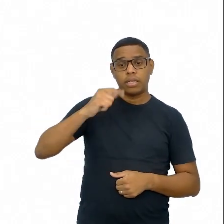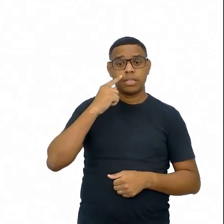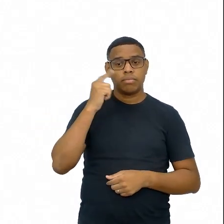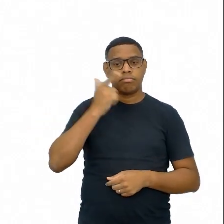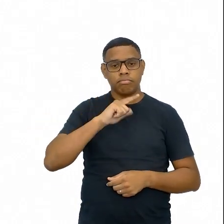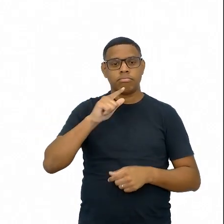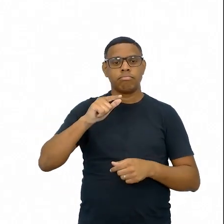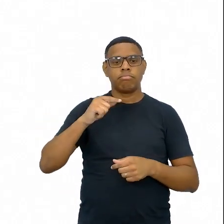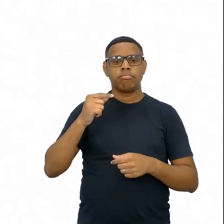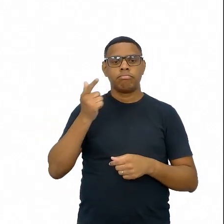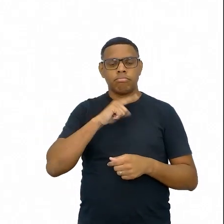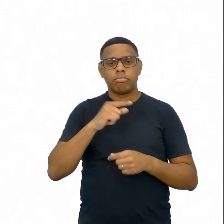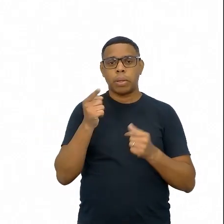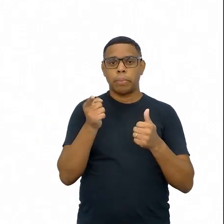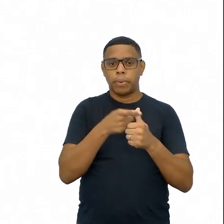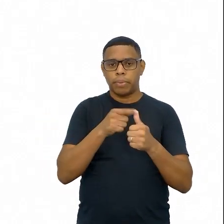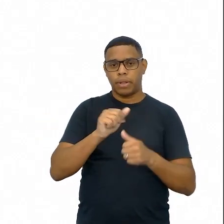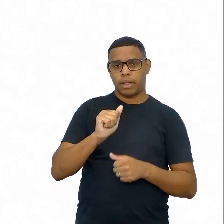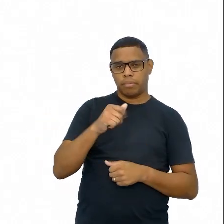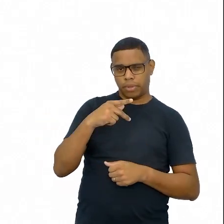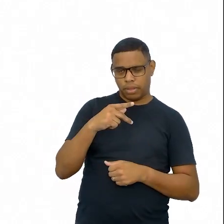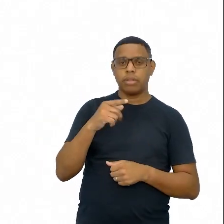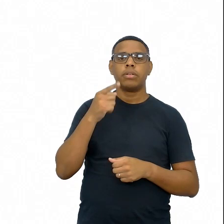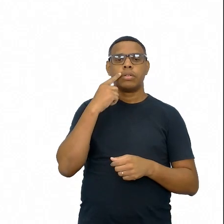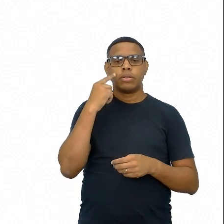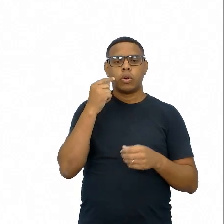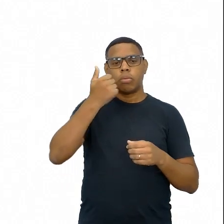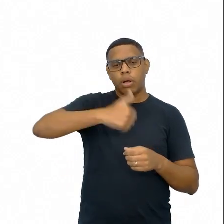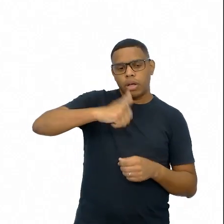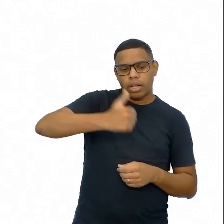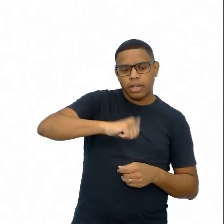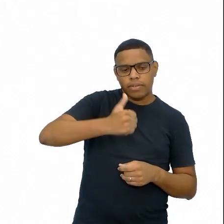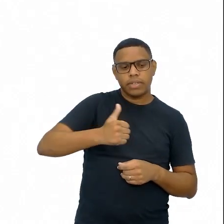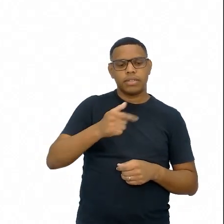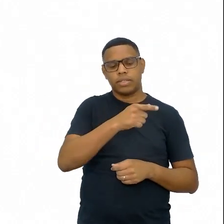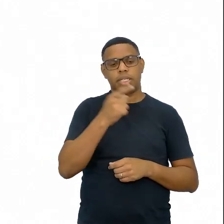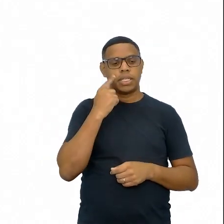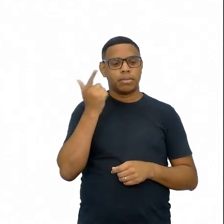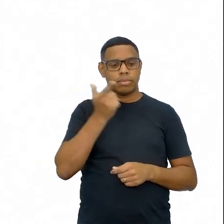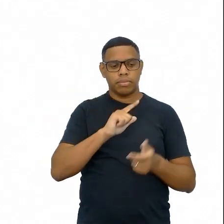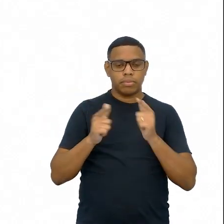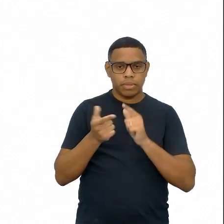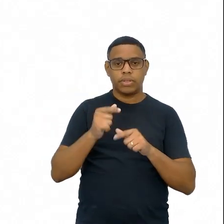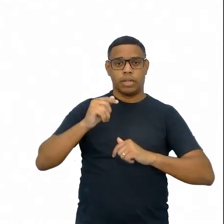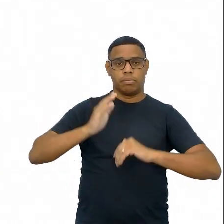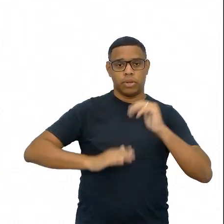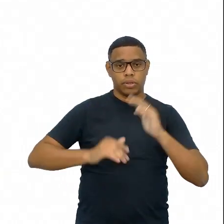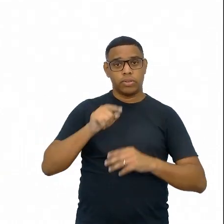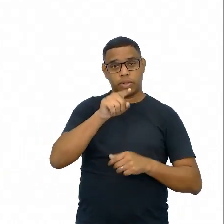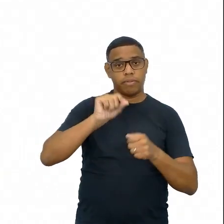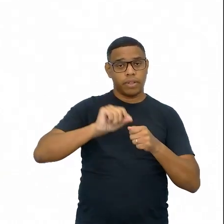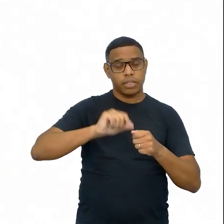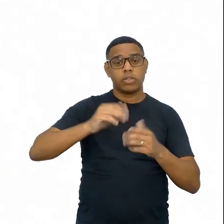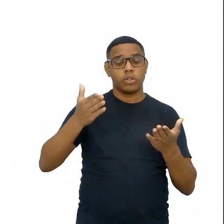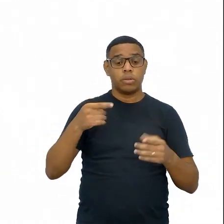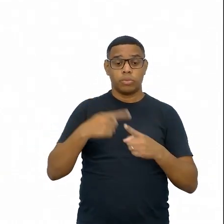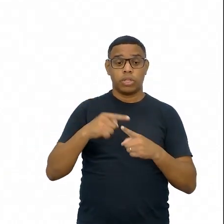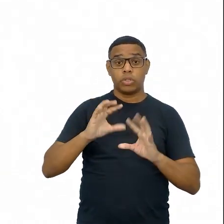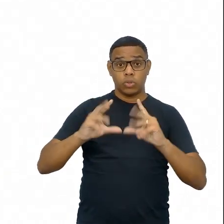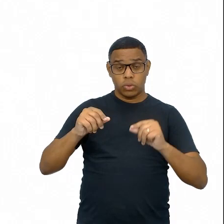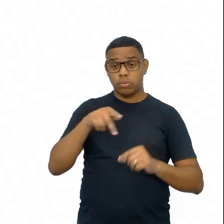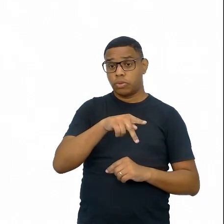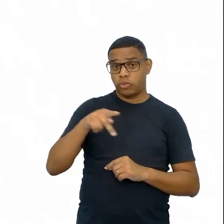né, dessa primeira AP e dos instrumentos de avaliação que você mesmo produziu, porque todo